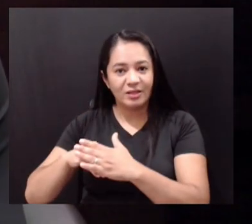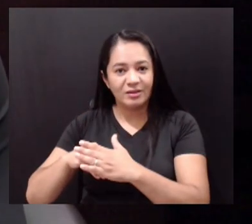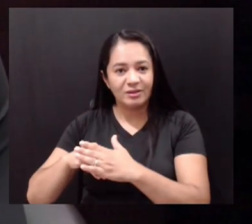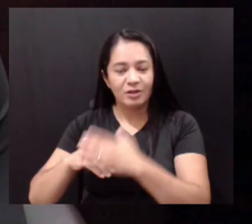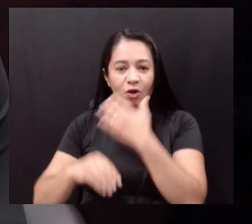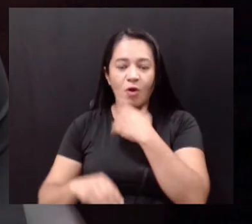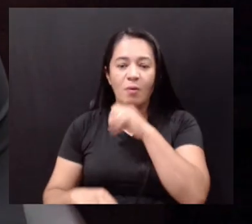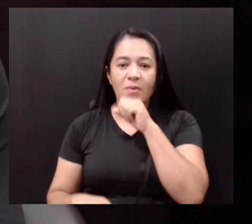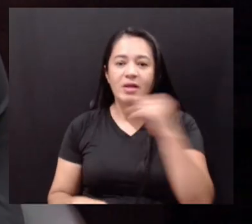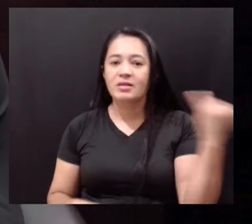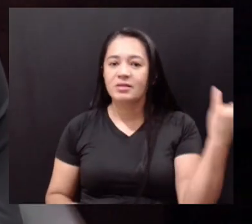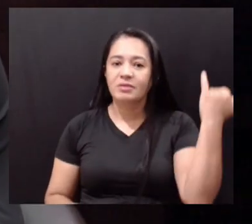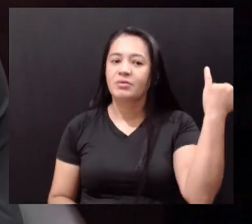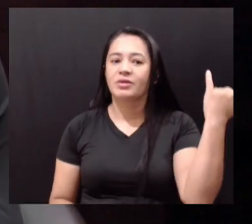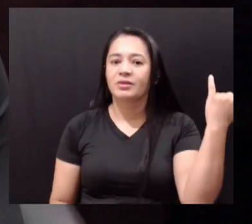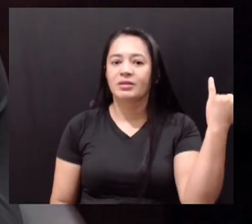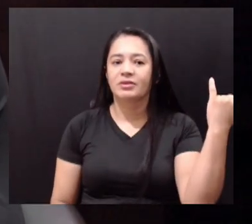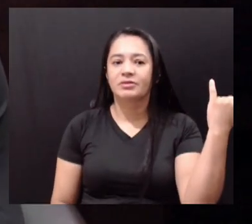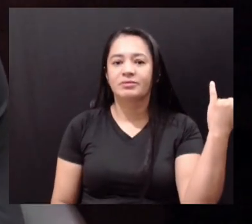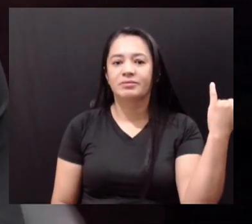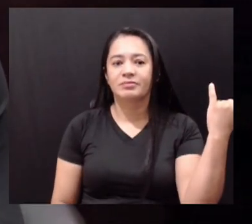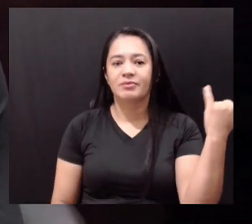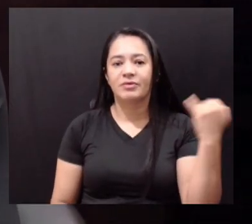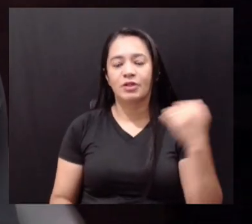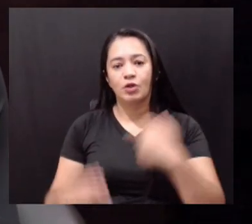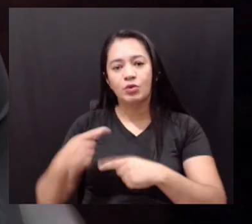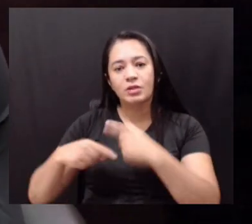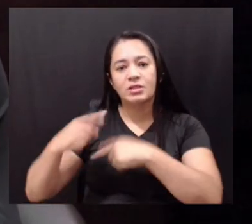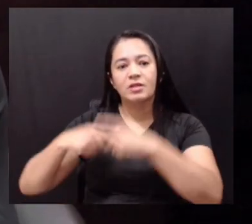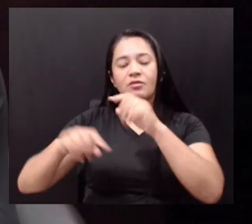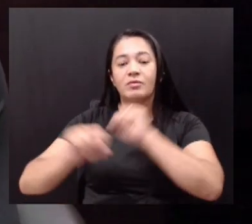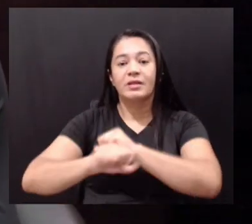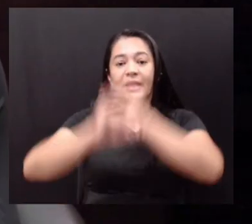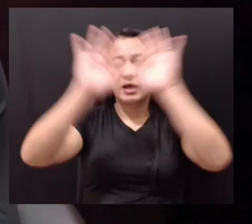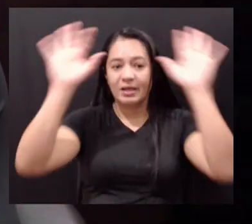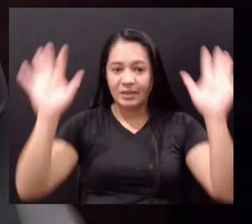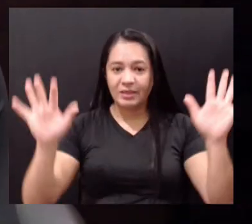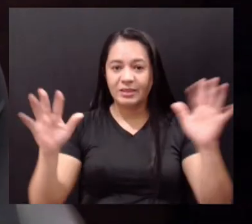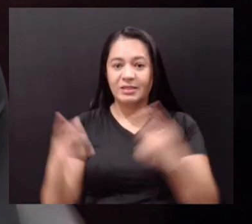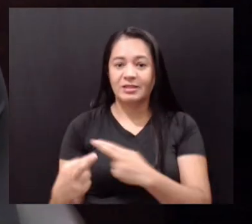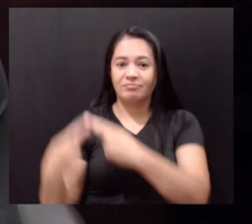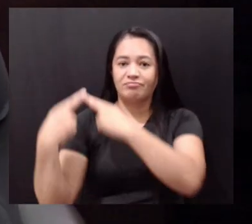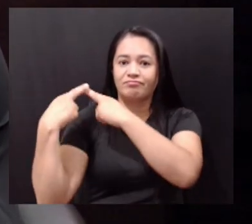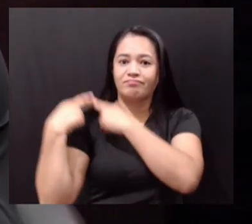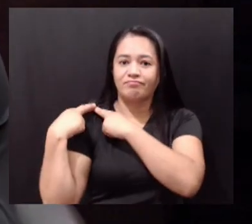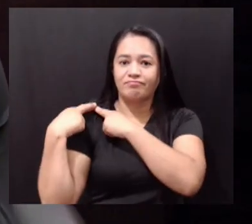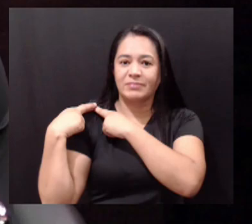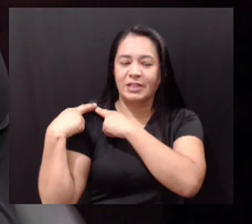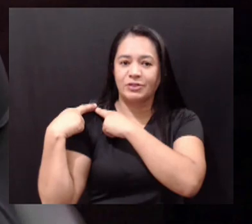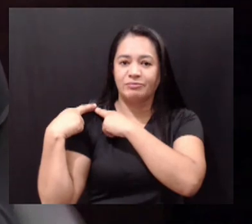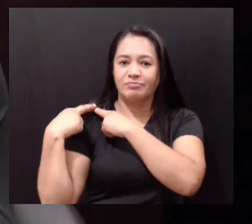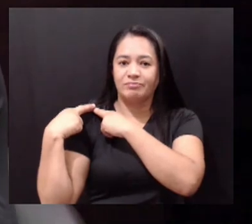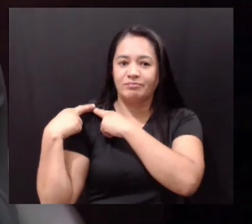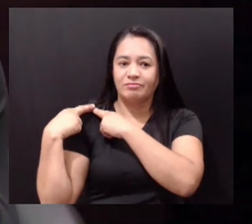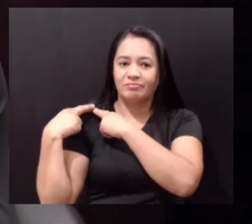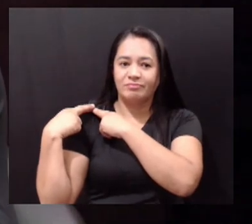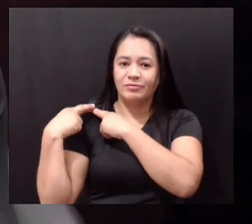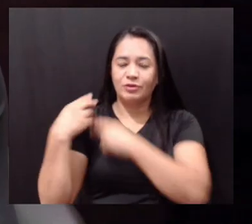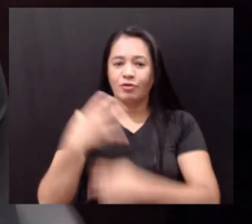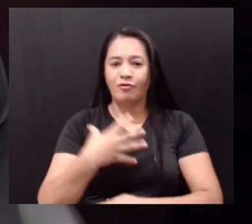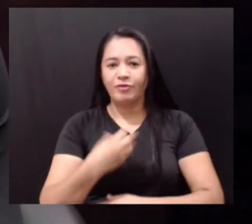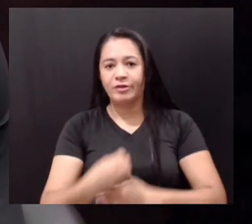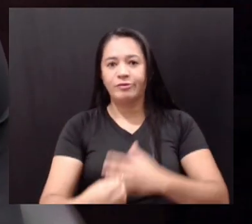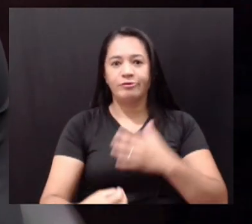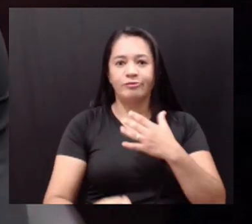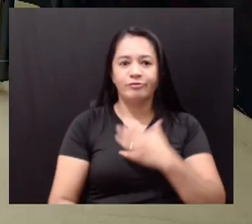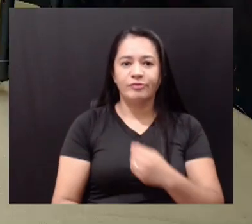importantes, no desenvolvimento dessa clareza e dessa questão de autorresponsabilidade do filho, da filha, né, da família como um